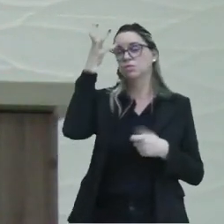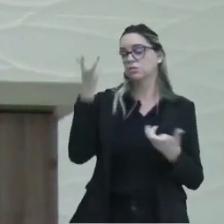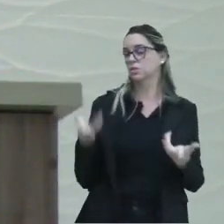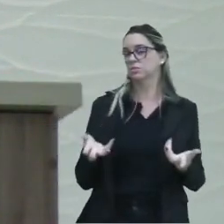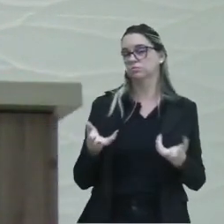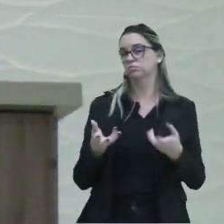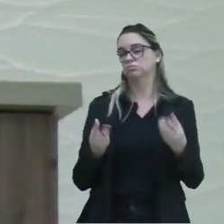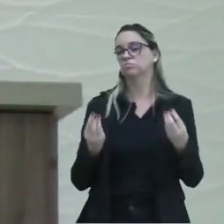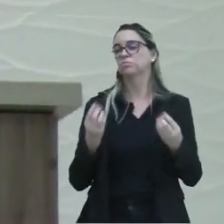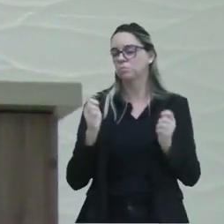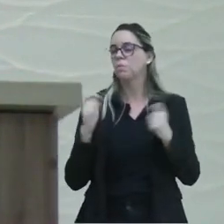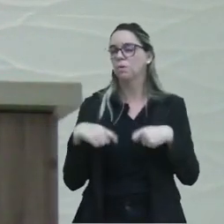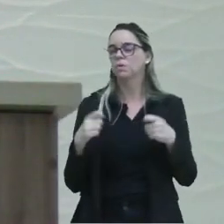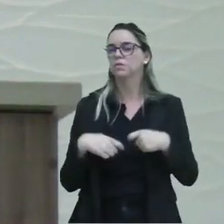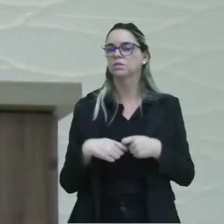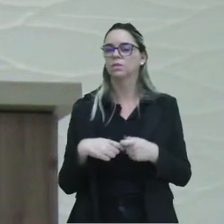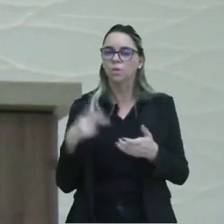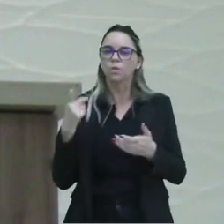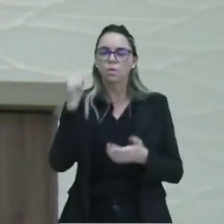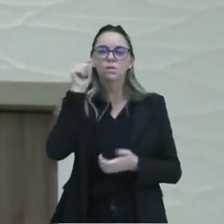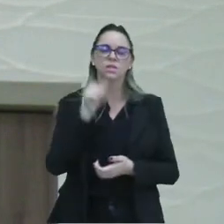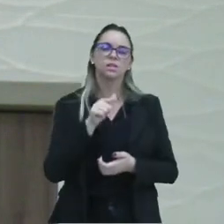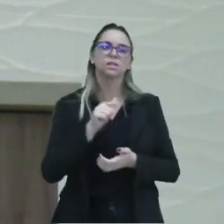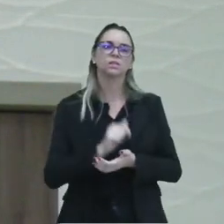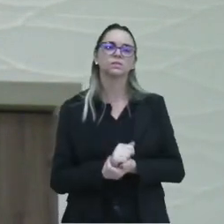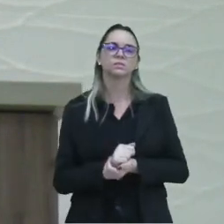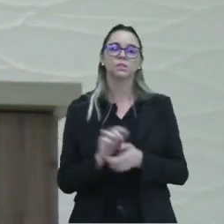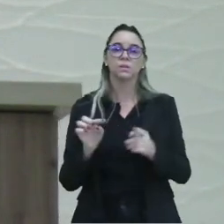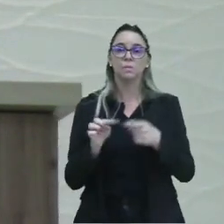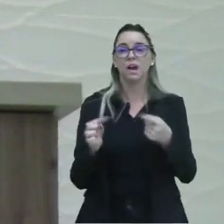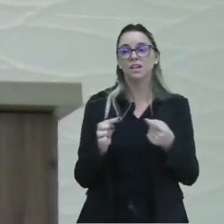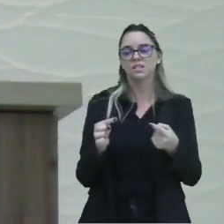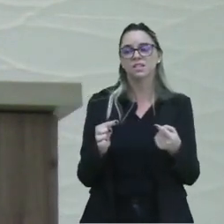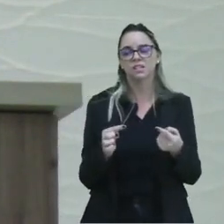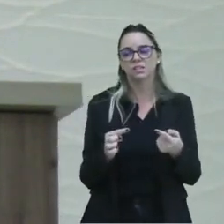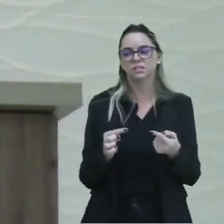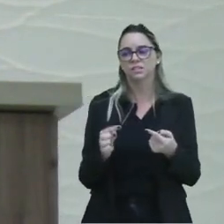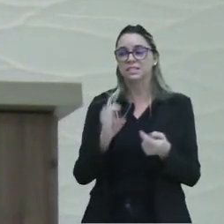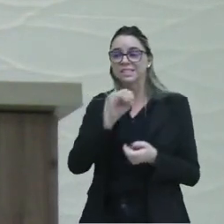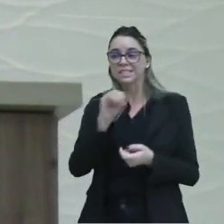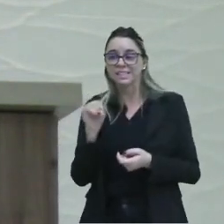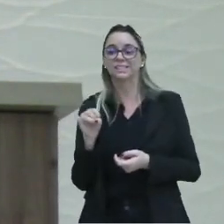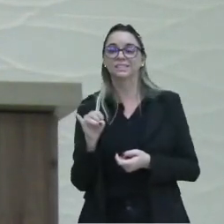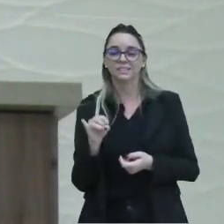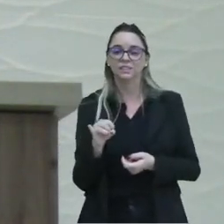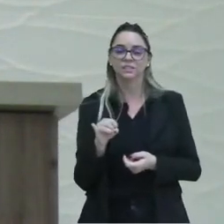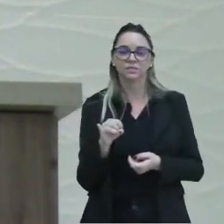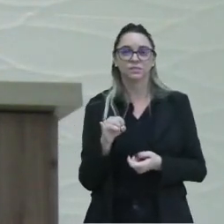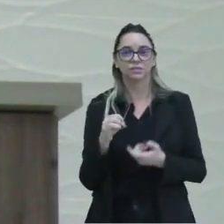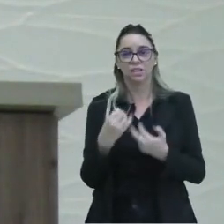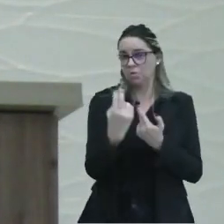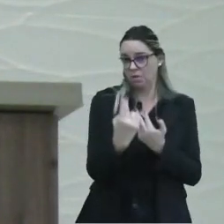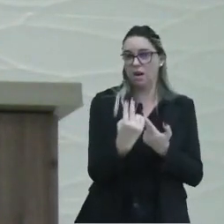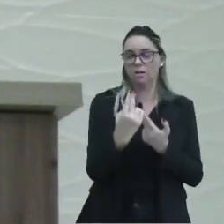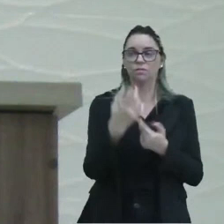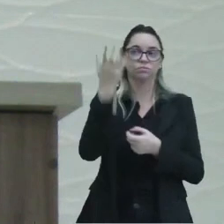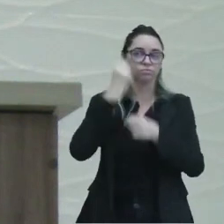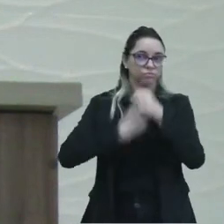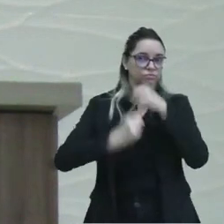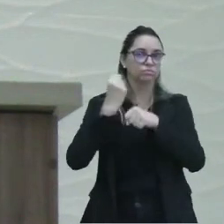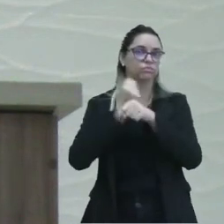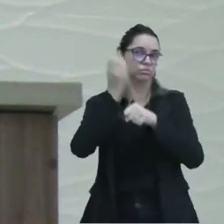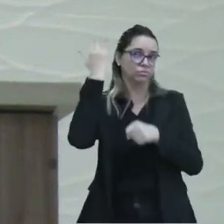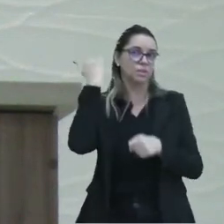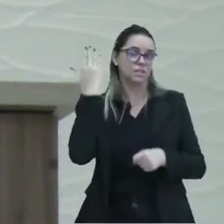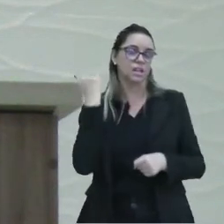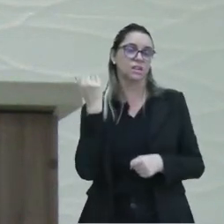se forem se utilizar de subterfúgios os quais se utilizou no ano passado, a